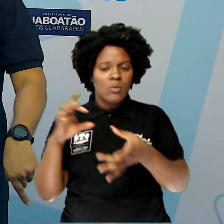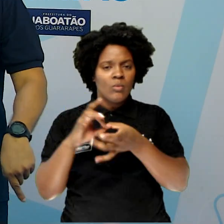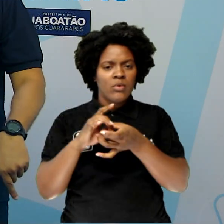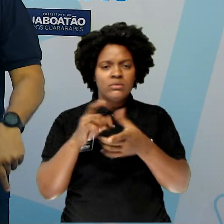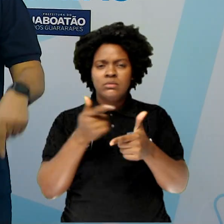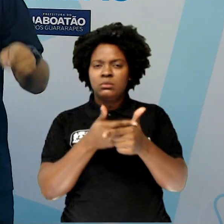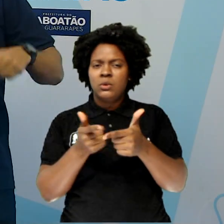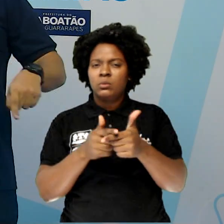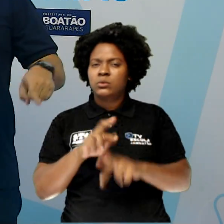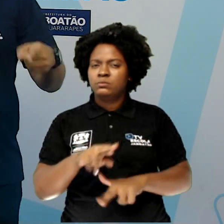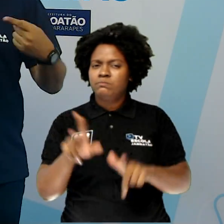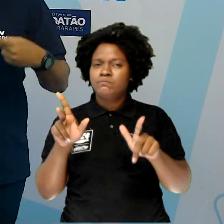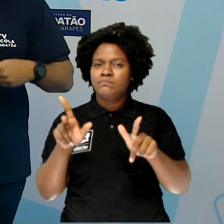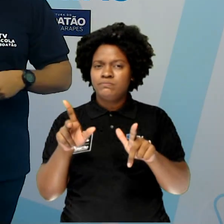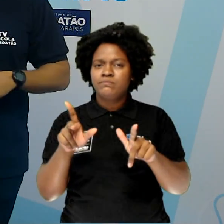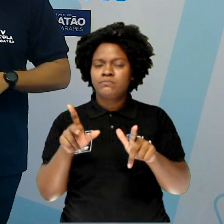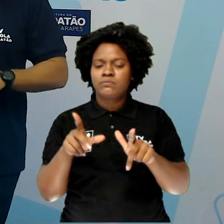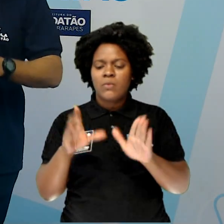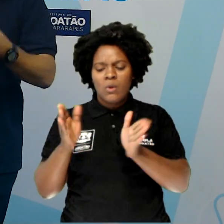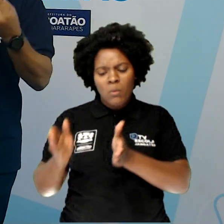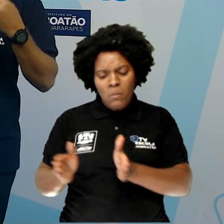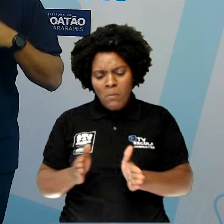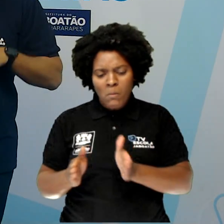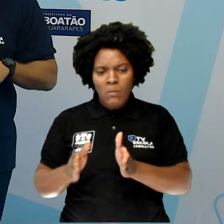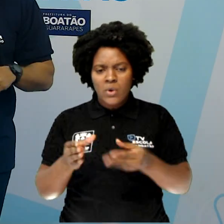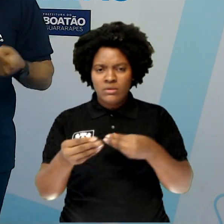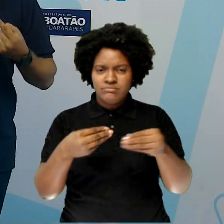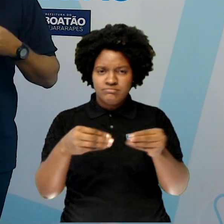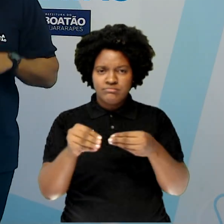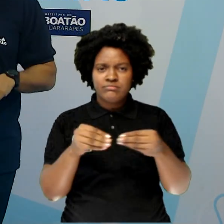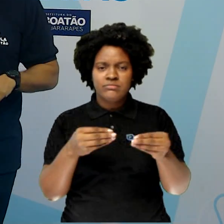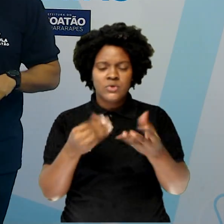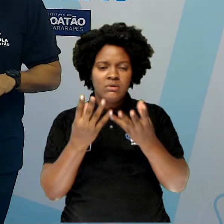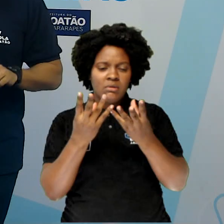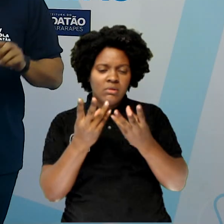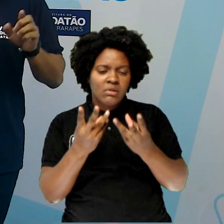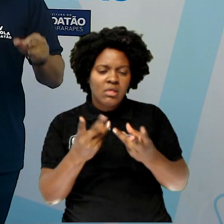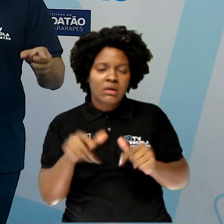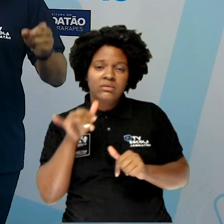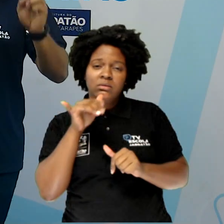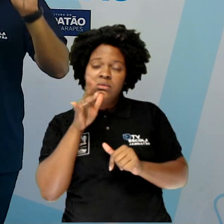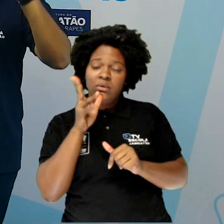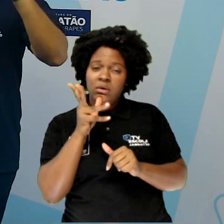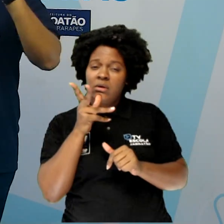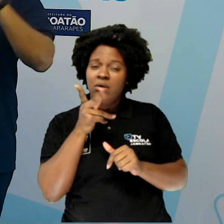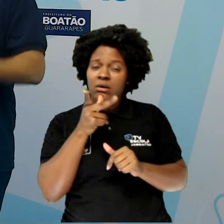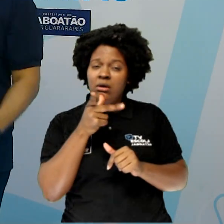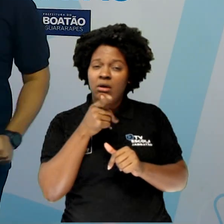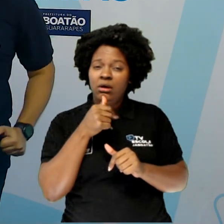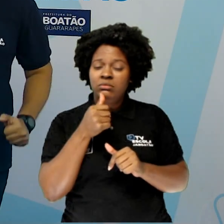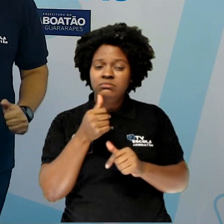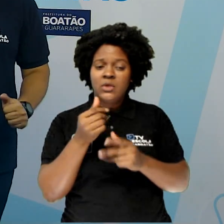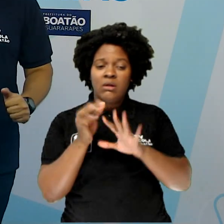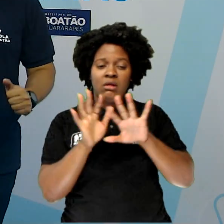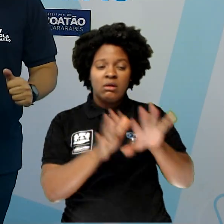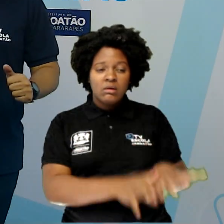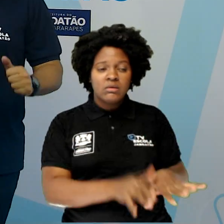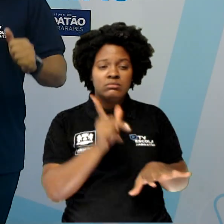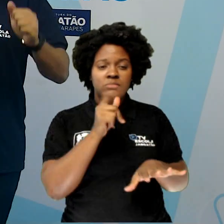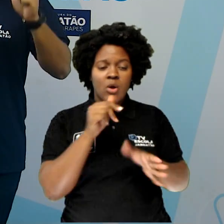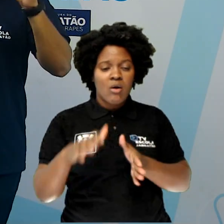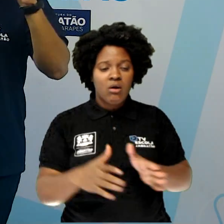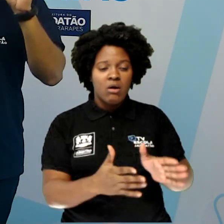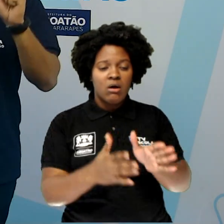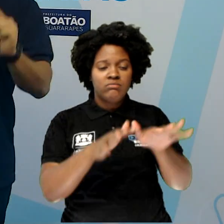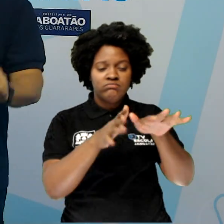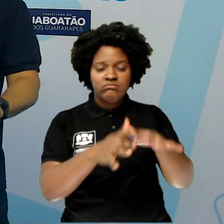problema. Parte desse plástico, por ter uma decomposição muito lenta, ela acaba caindo no mar.